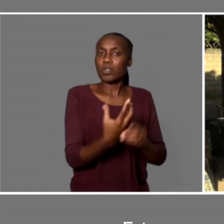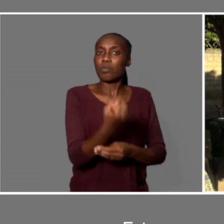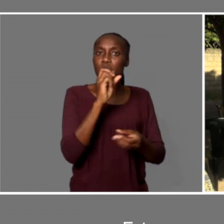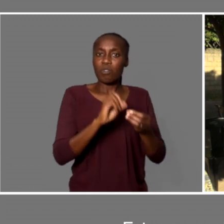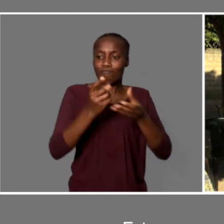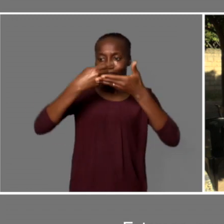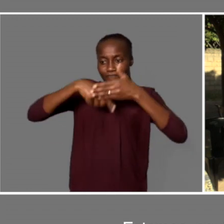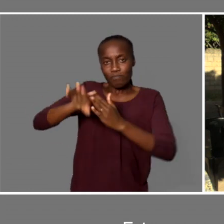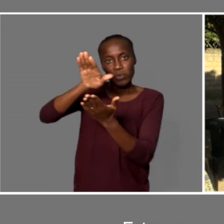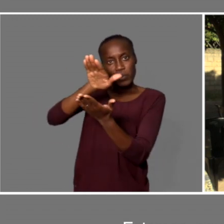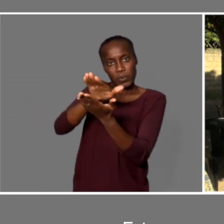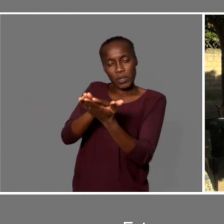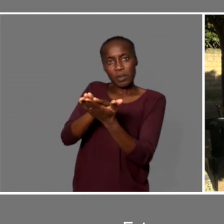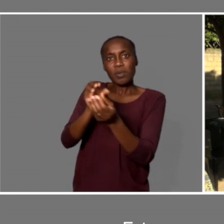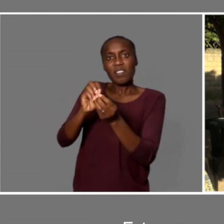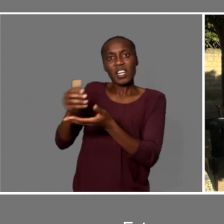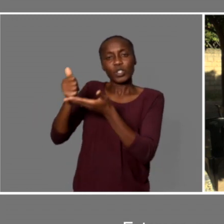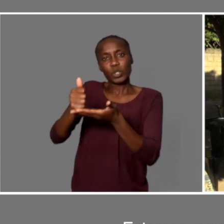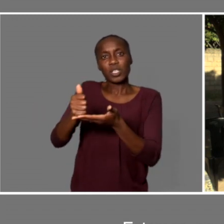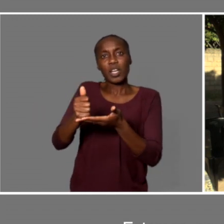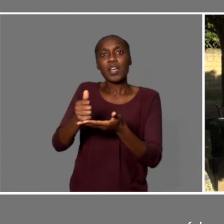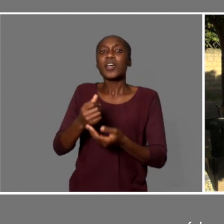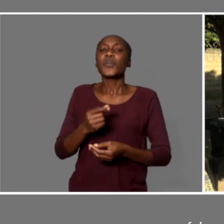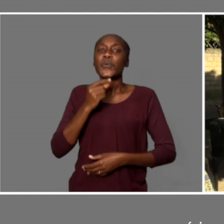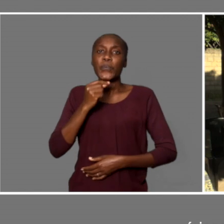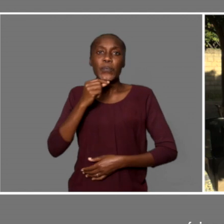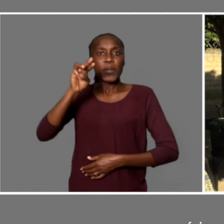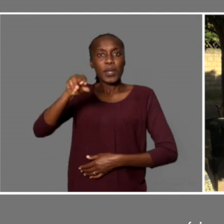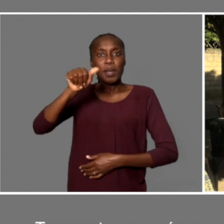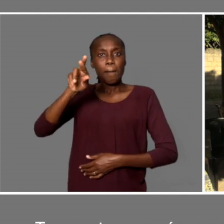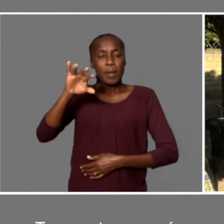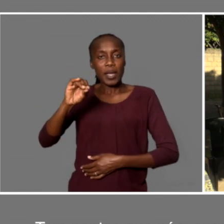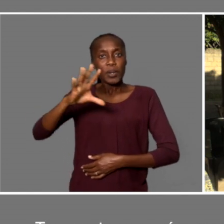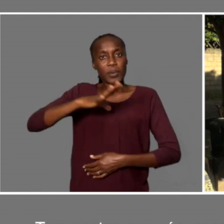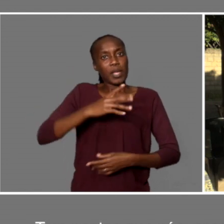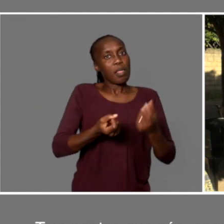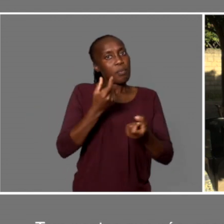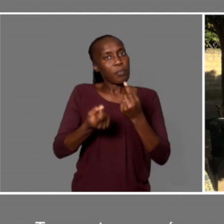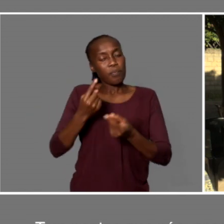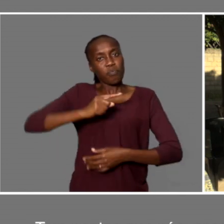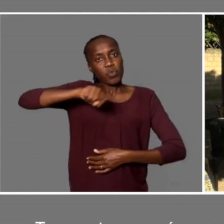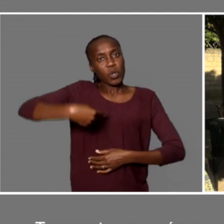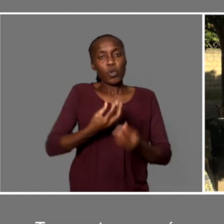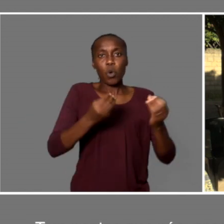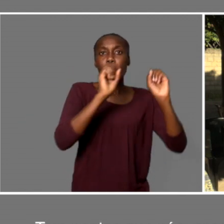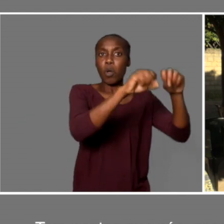prover de algum encaminhamento ao menino Mário. E é isso que nós precisamos. Tem pontos que nós, enquanto associações,